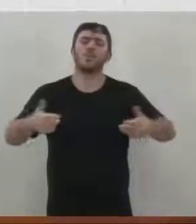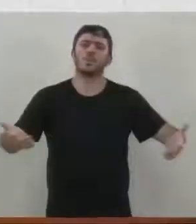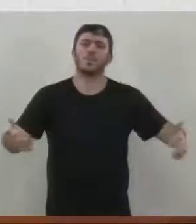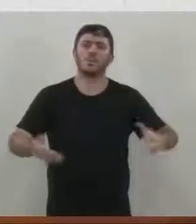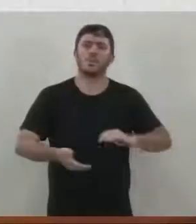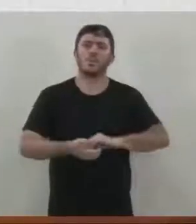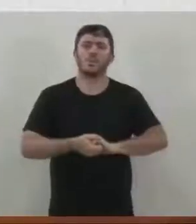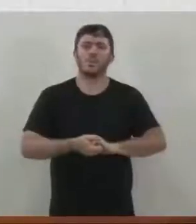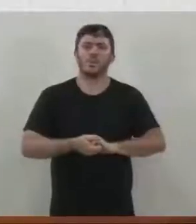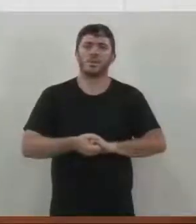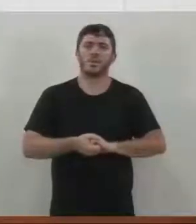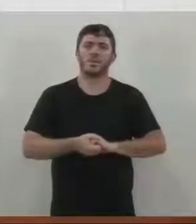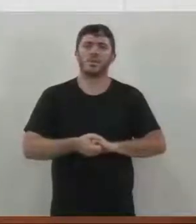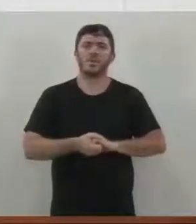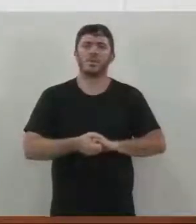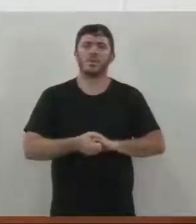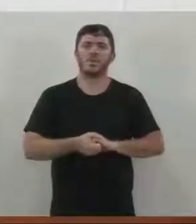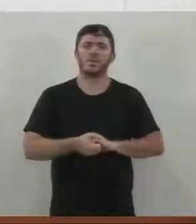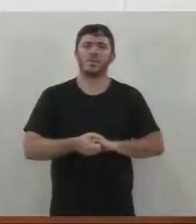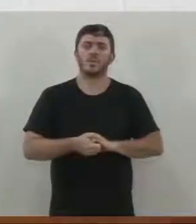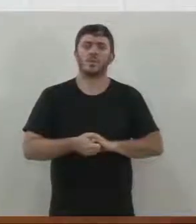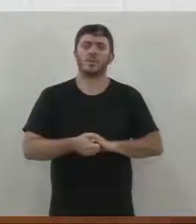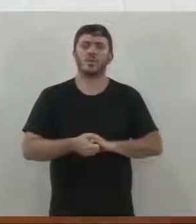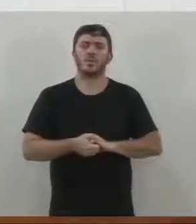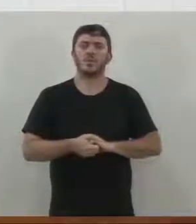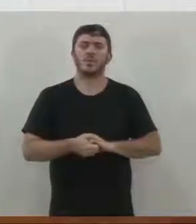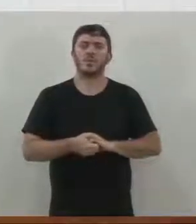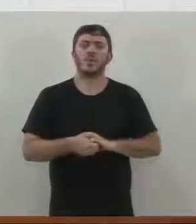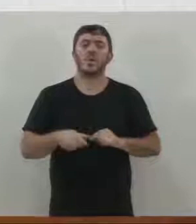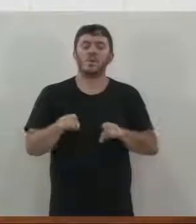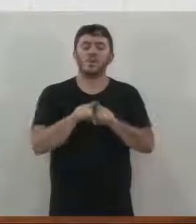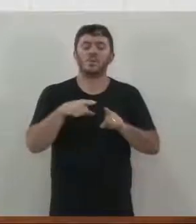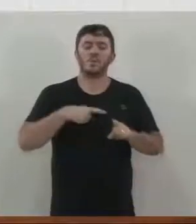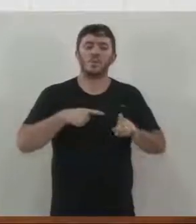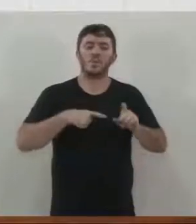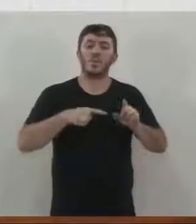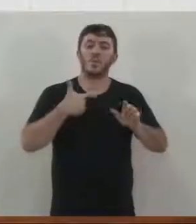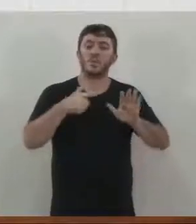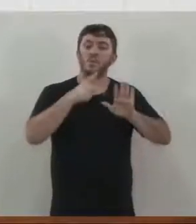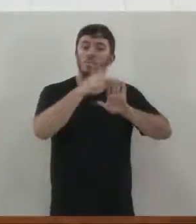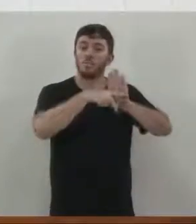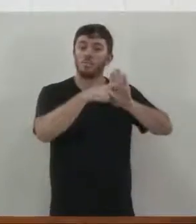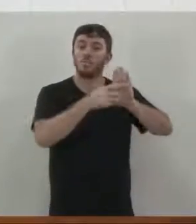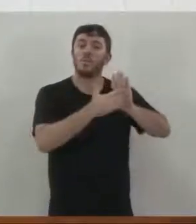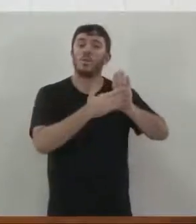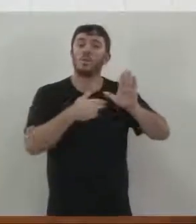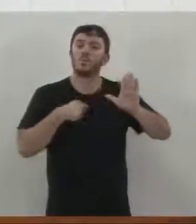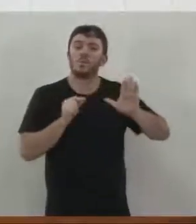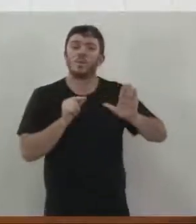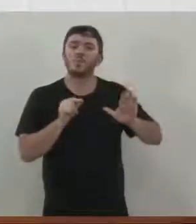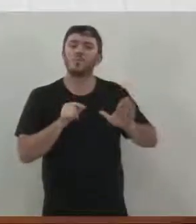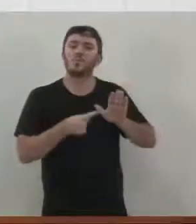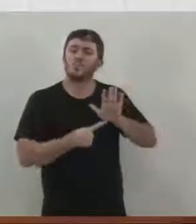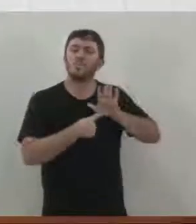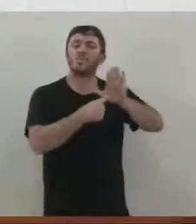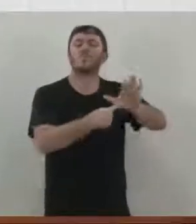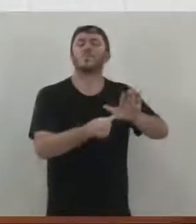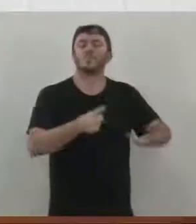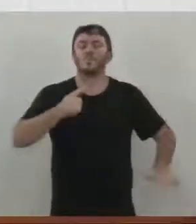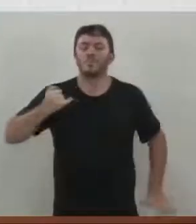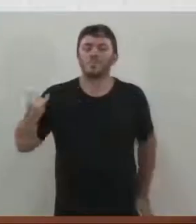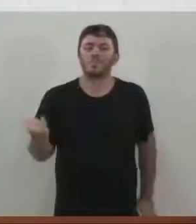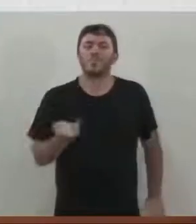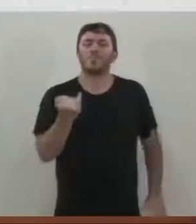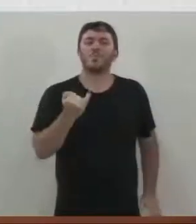sociedade e pela nossa cidade. Senhor presidente, também tem alguns projetos, algumas indicações de suma importância. A